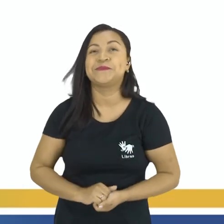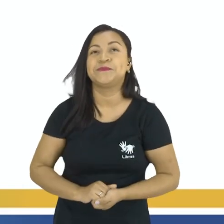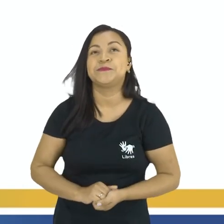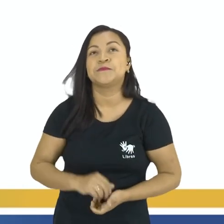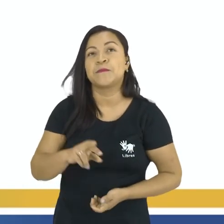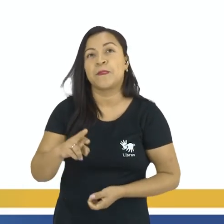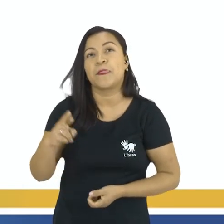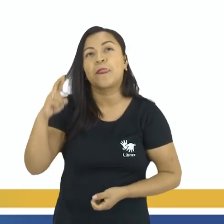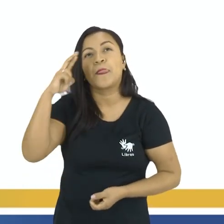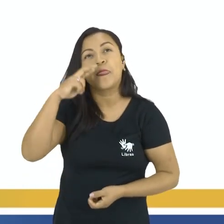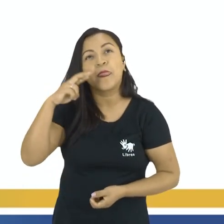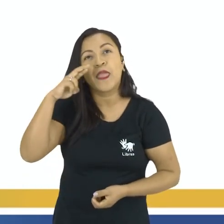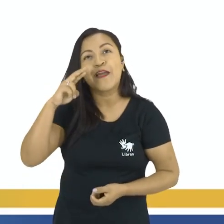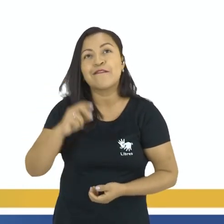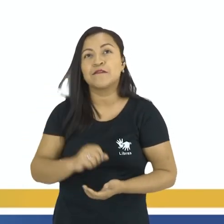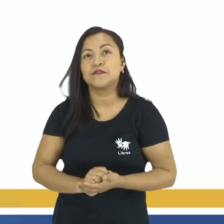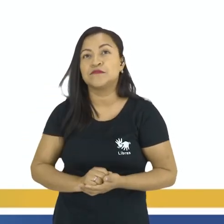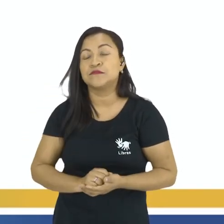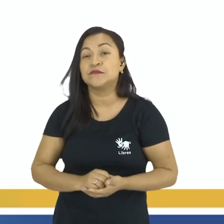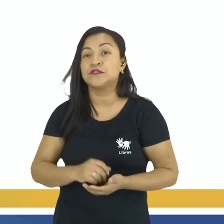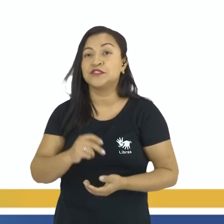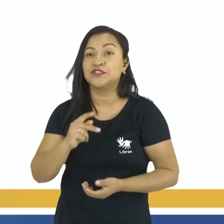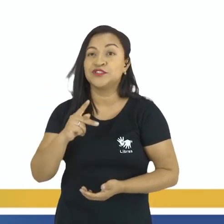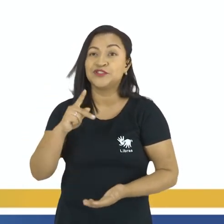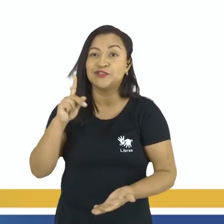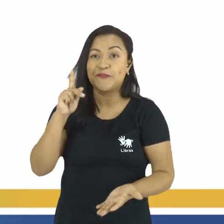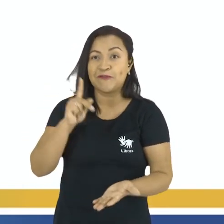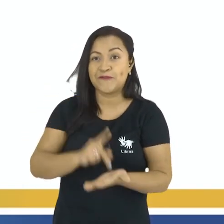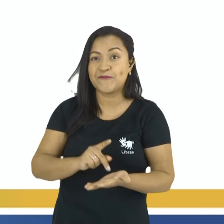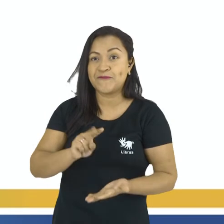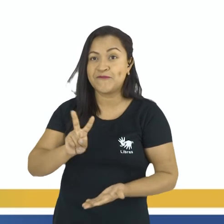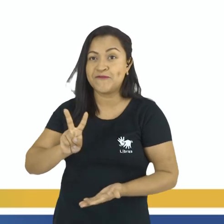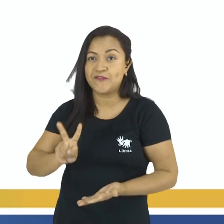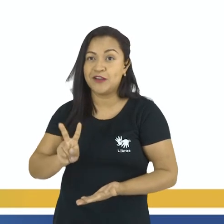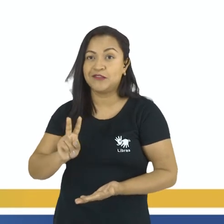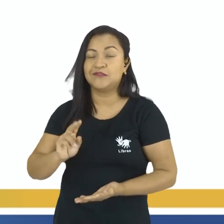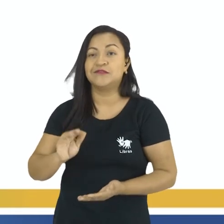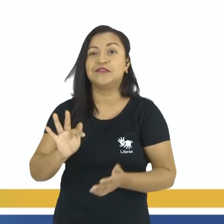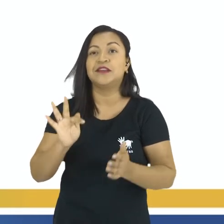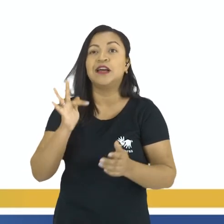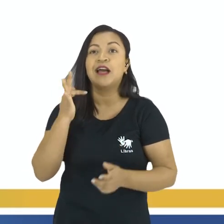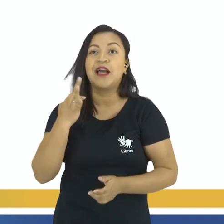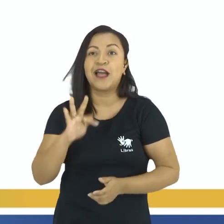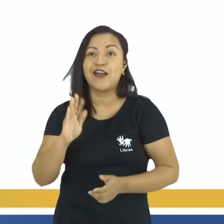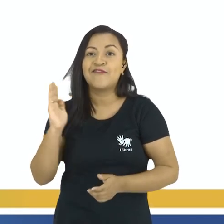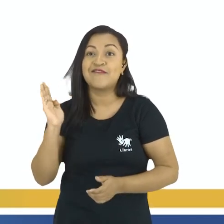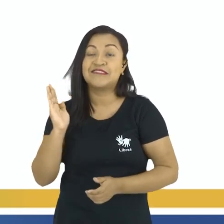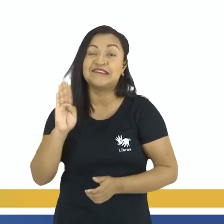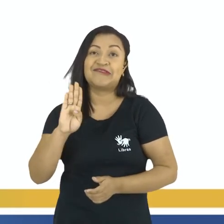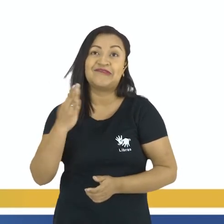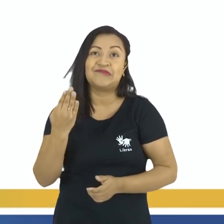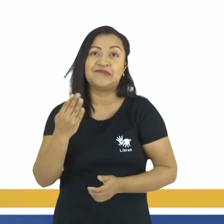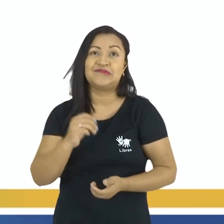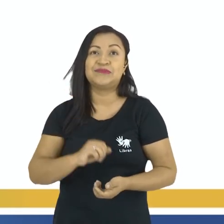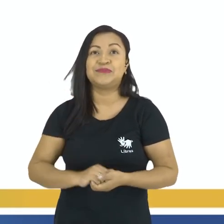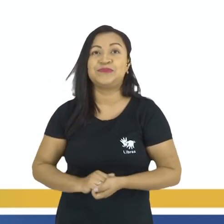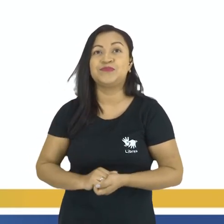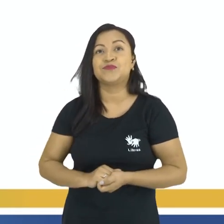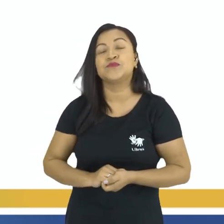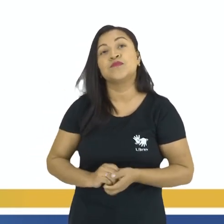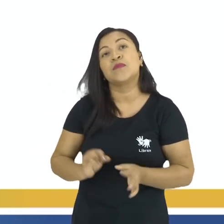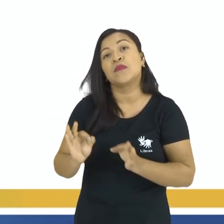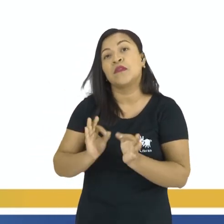avalie as afirmações e assinale verdadeiro para as verdadeiras e F para as falsas. Letra A, a Ordem